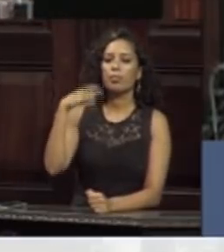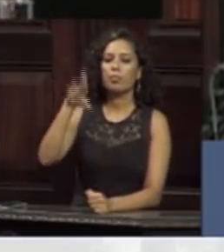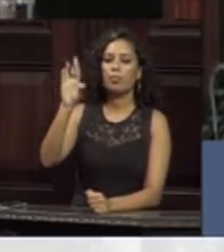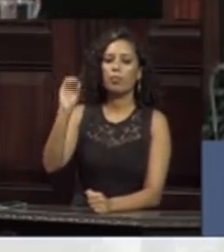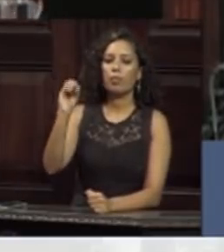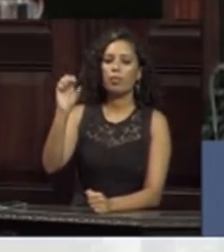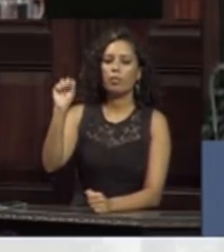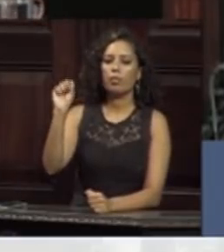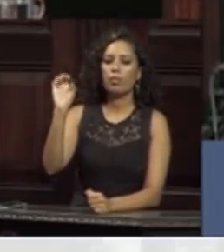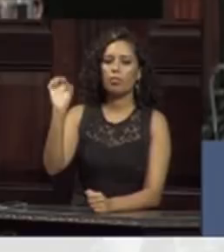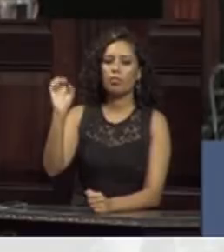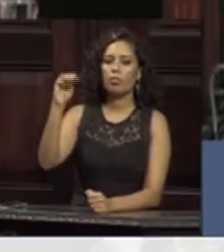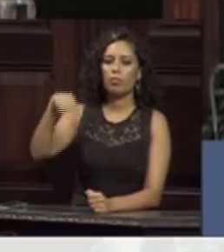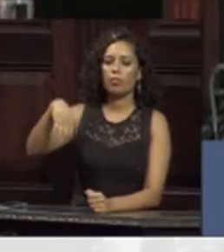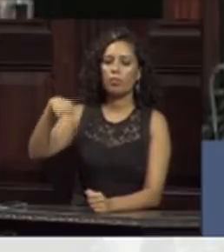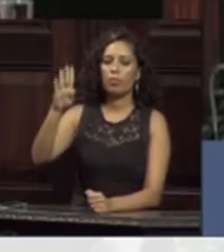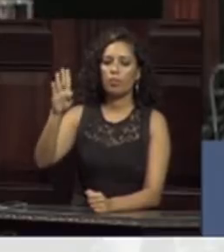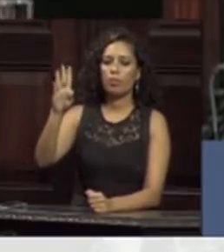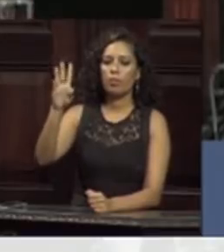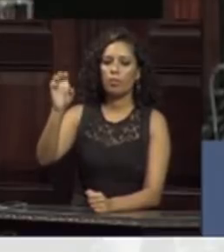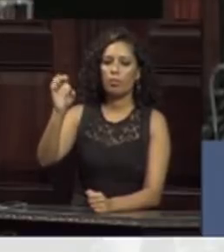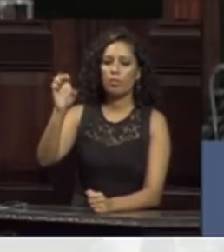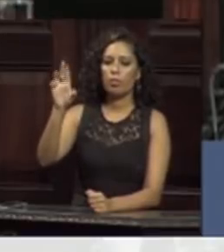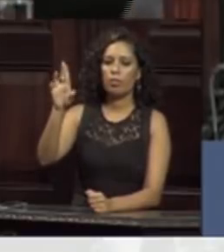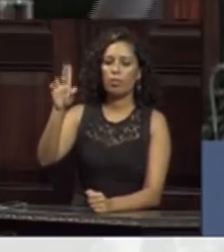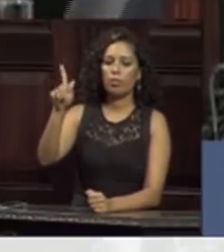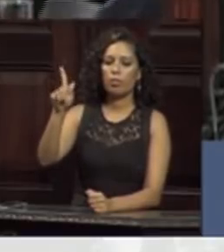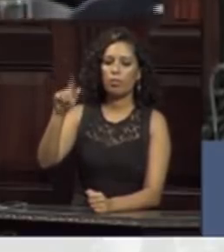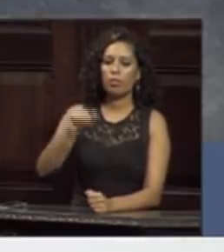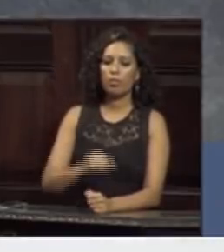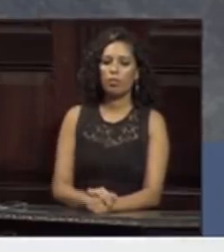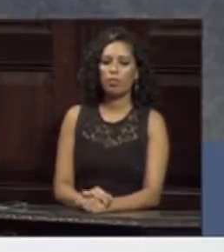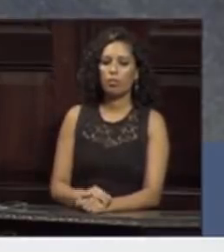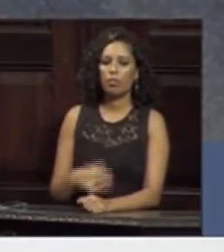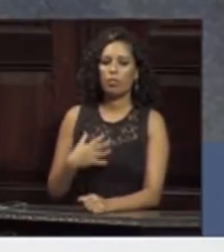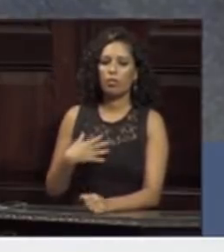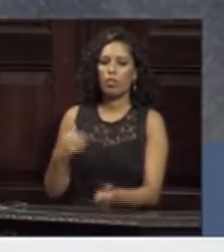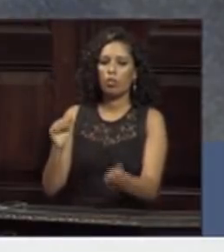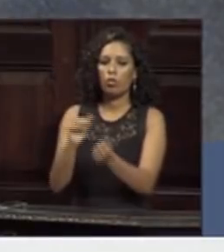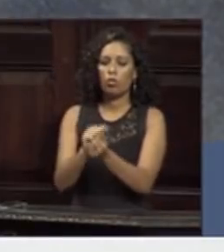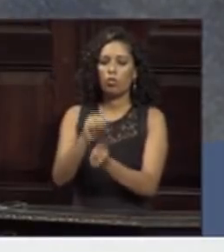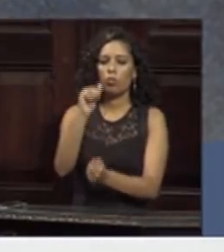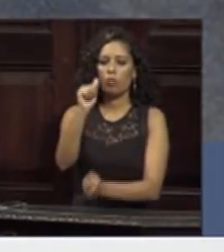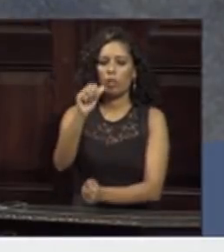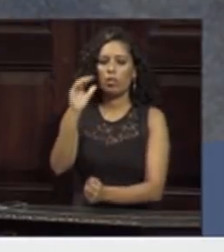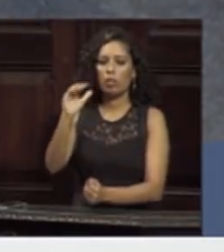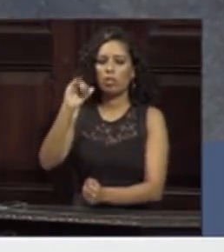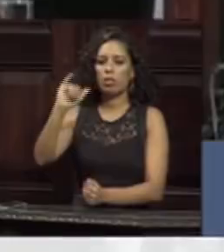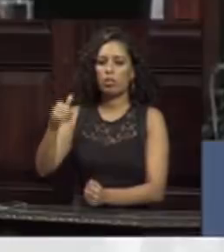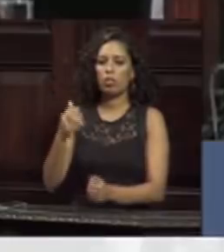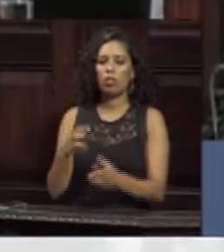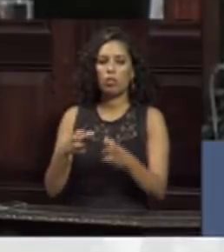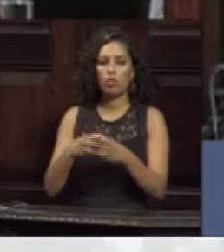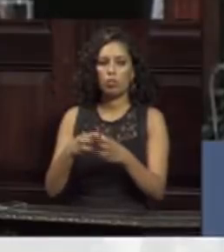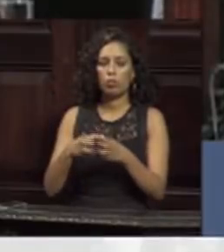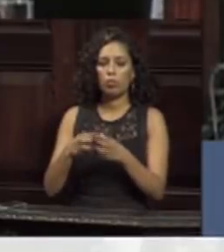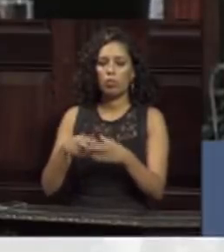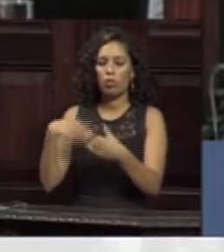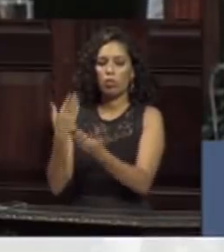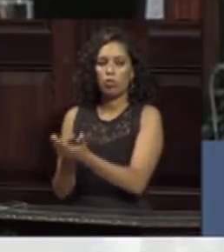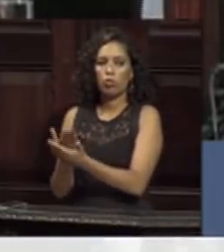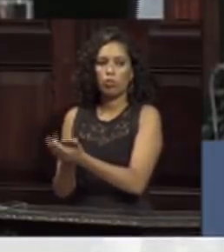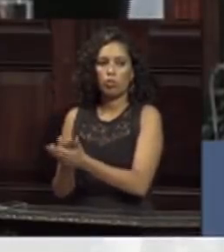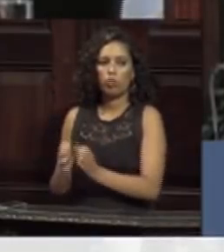Rosenberg Reis, pela Comissão de Ciência e Tecnologia. Senhor presidente, vou acompanhar a CCJ. Pela Comissão de Tributação, Controle